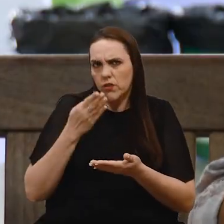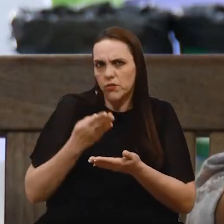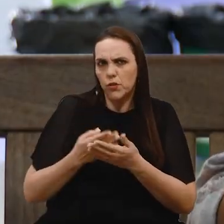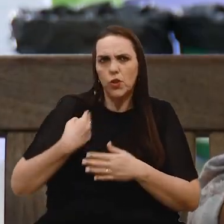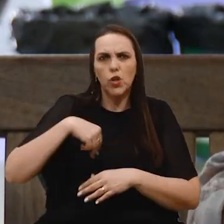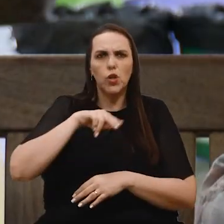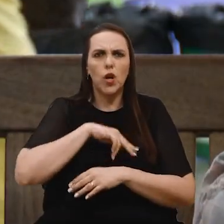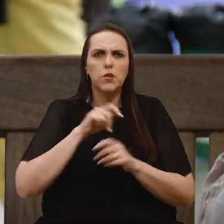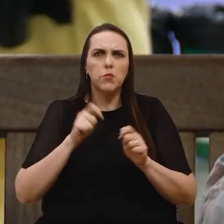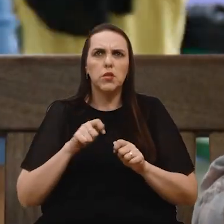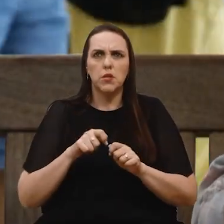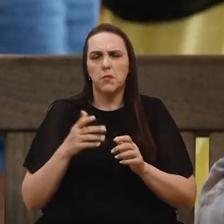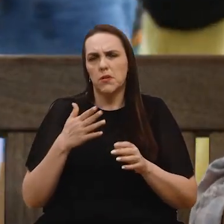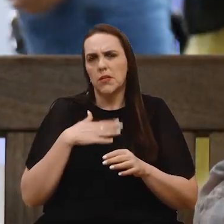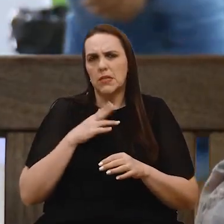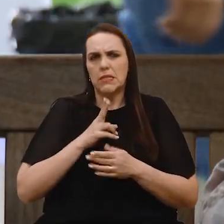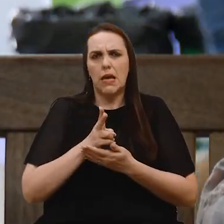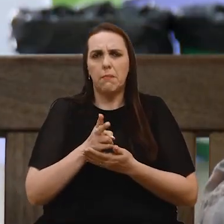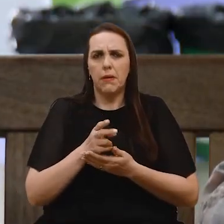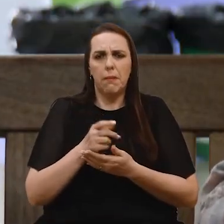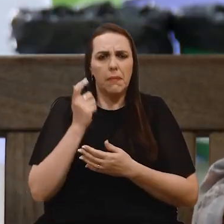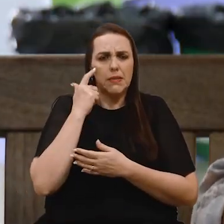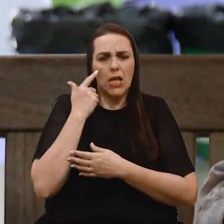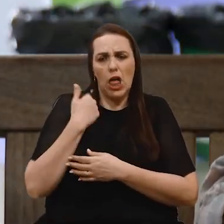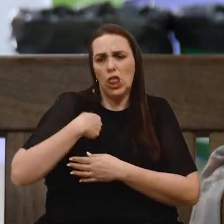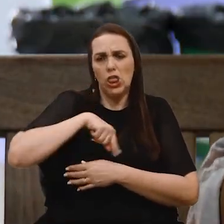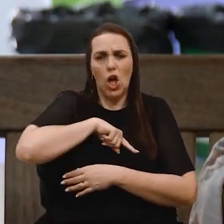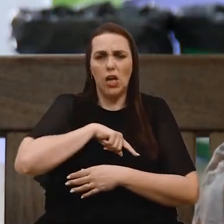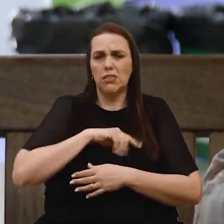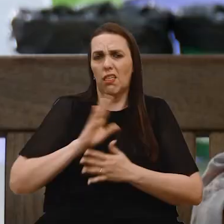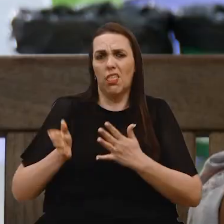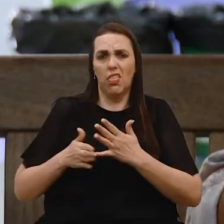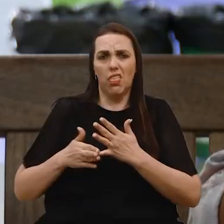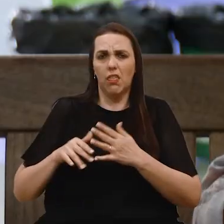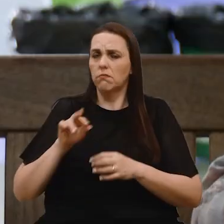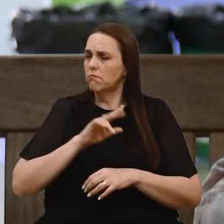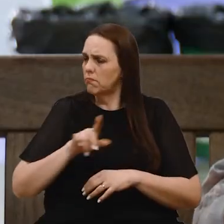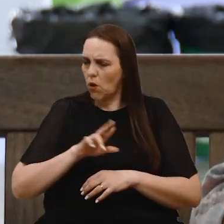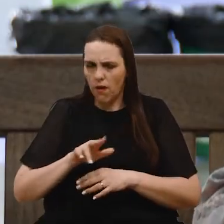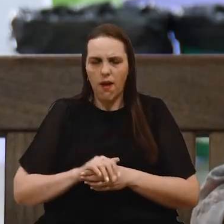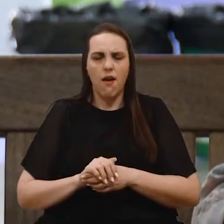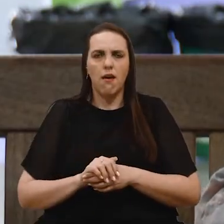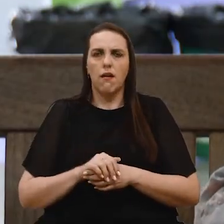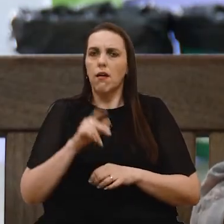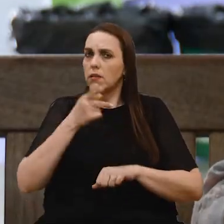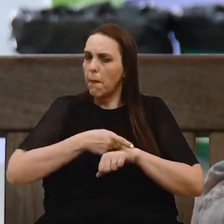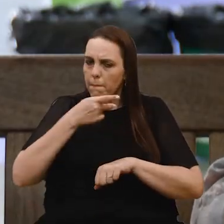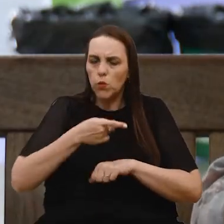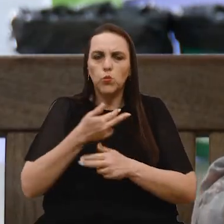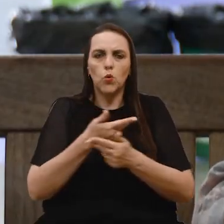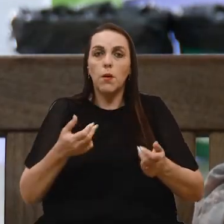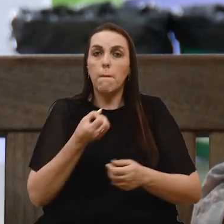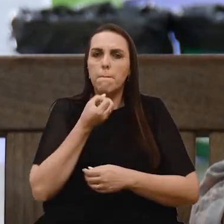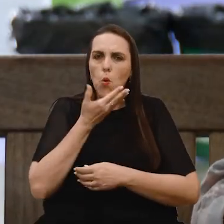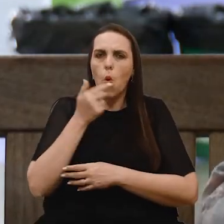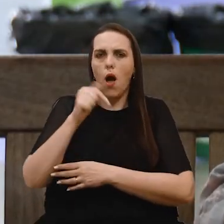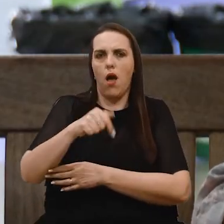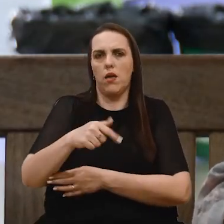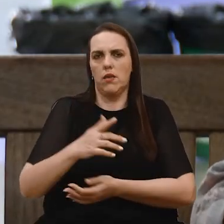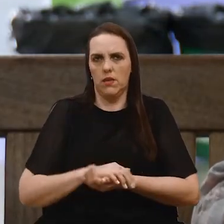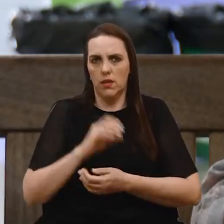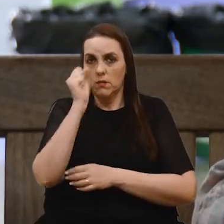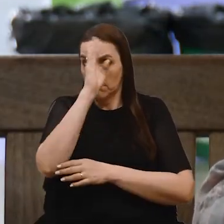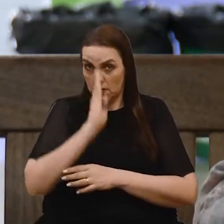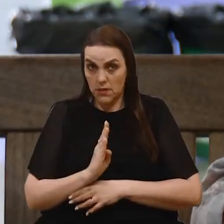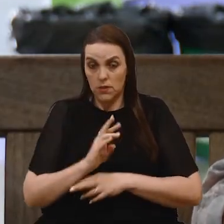que a gente tem que parar com essa síndrome de vira-lata. Porque nós temos muitos produtos bons aqui no Brasil, não só